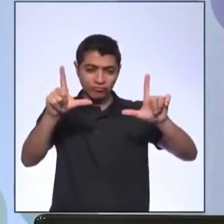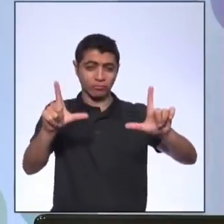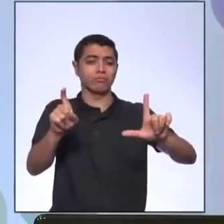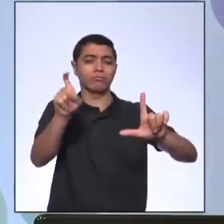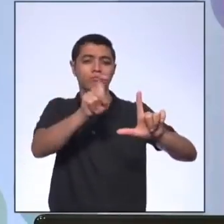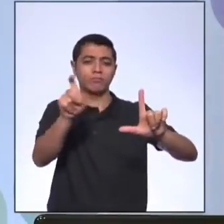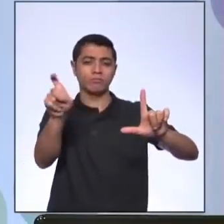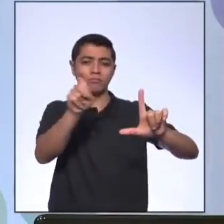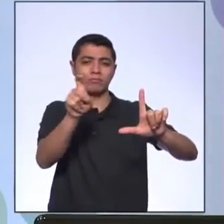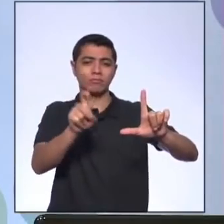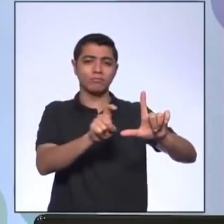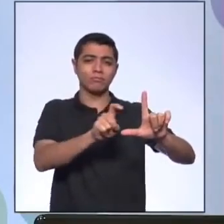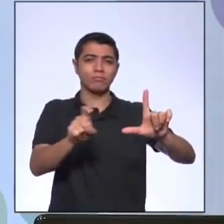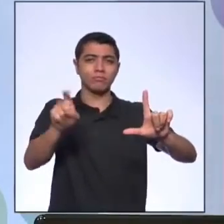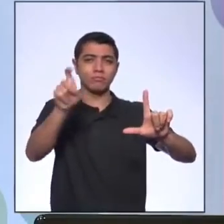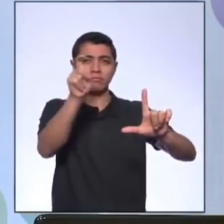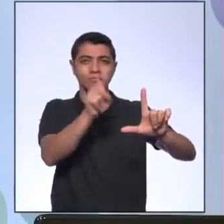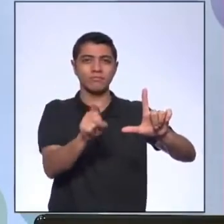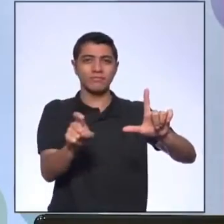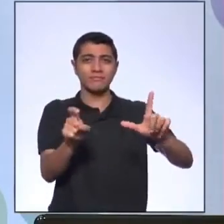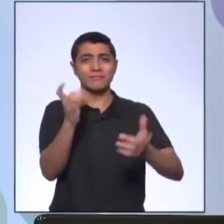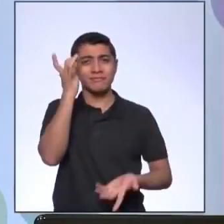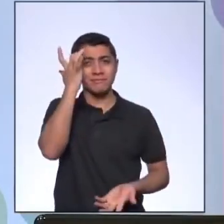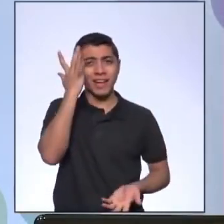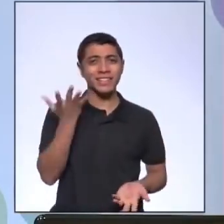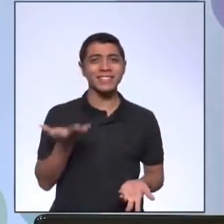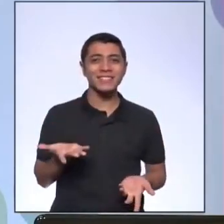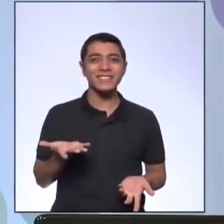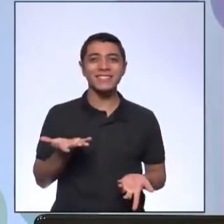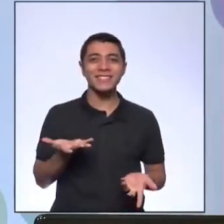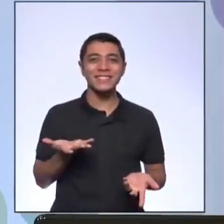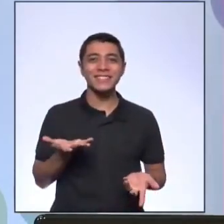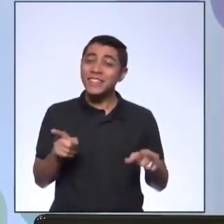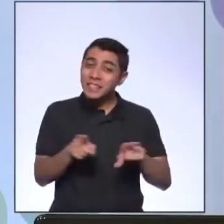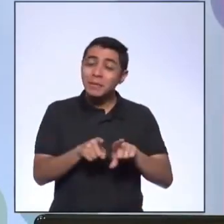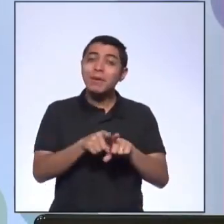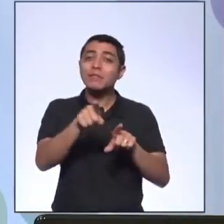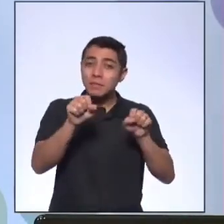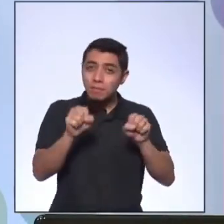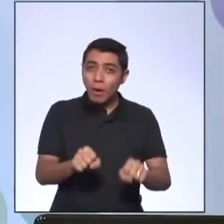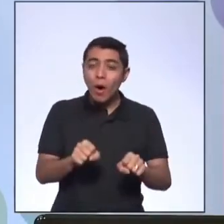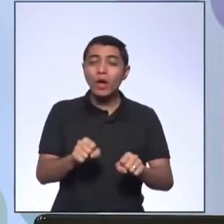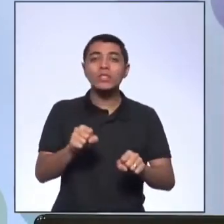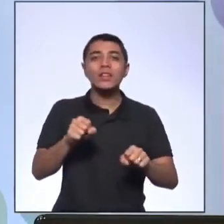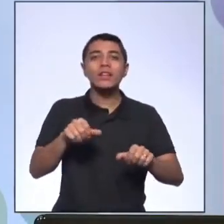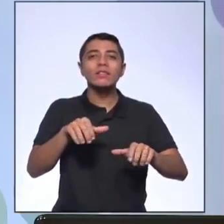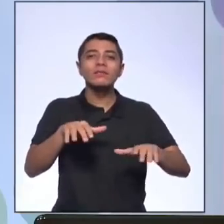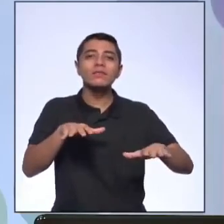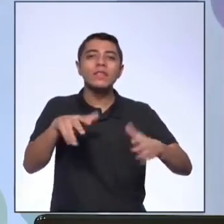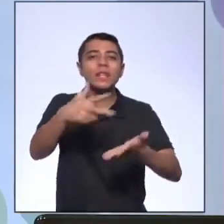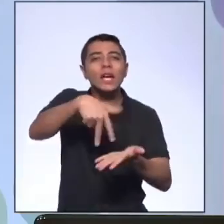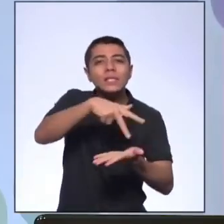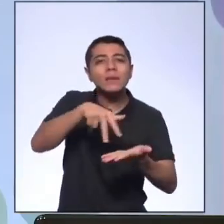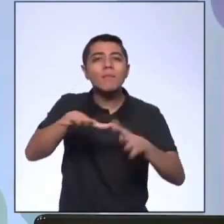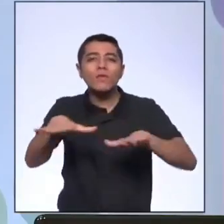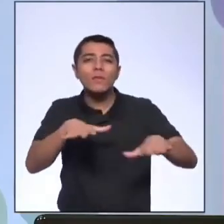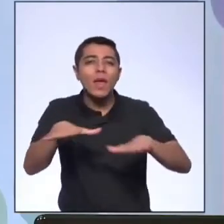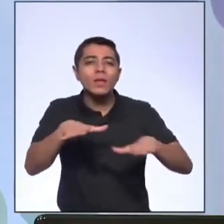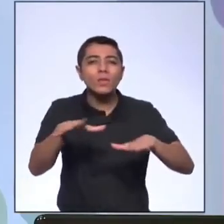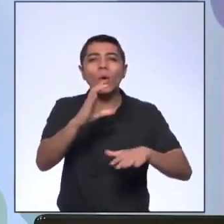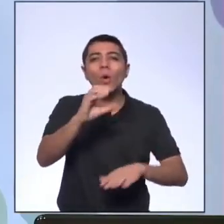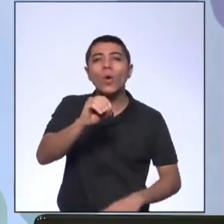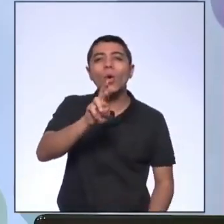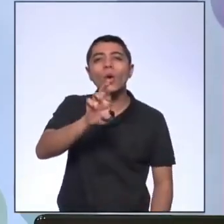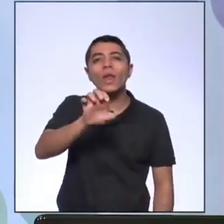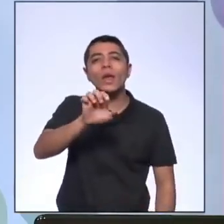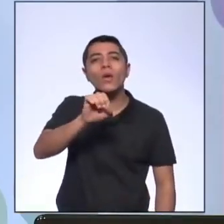também ainda divulgar isso, compartilhar essa minha coreografia com um colega meu que está lá em outro estado, lá no Nordeste,